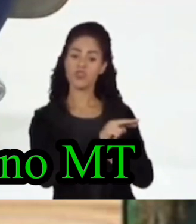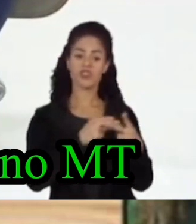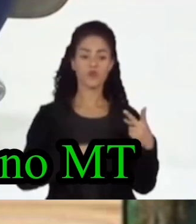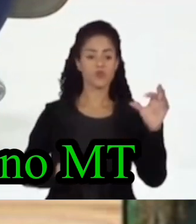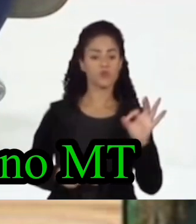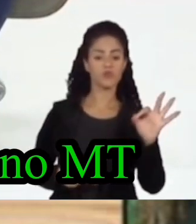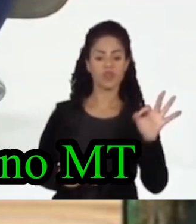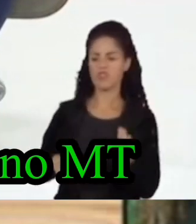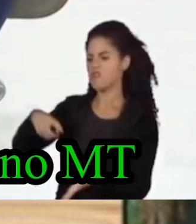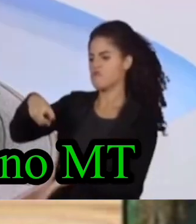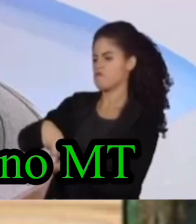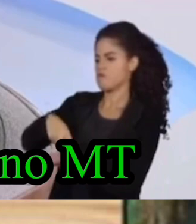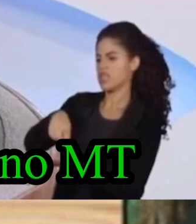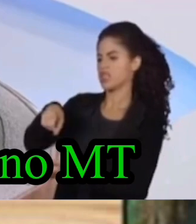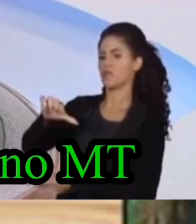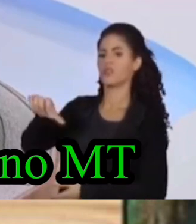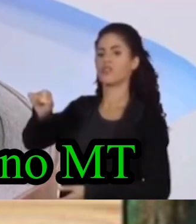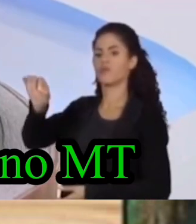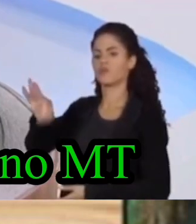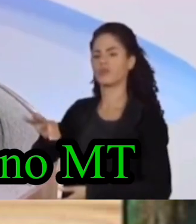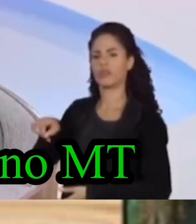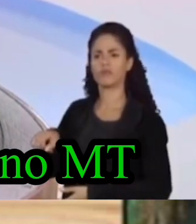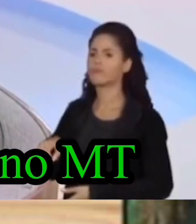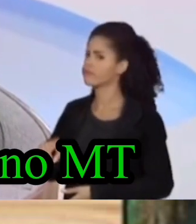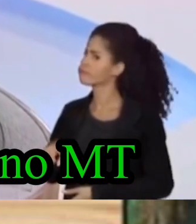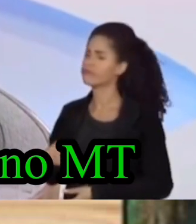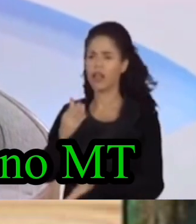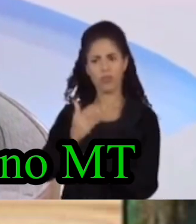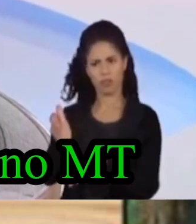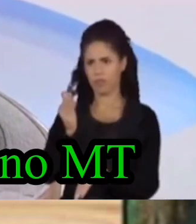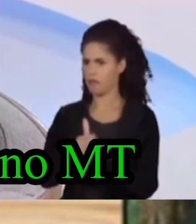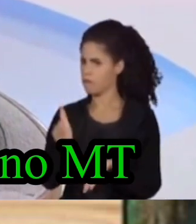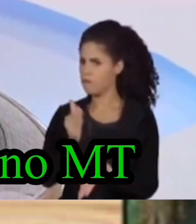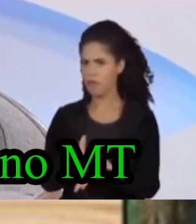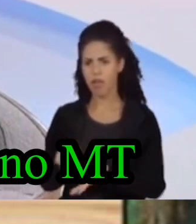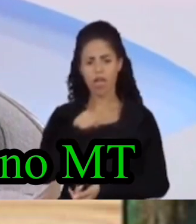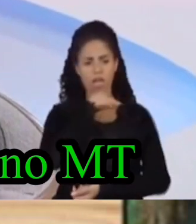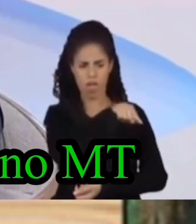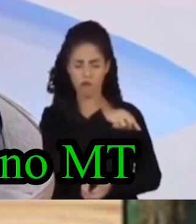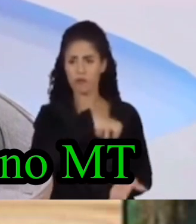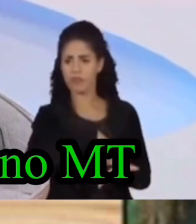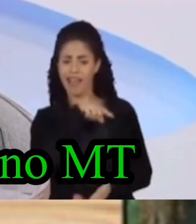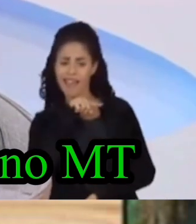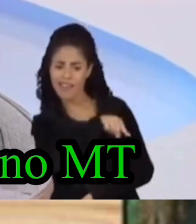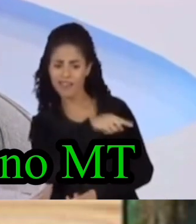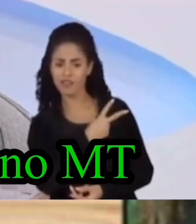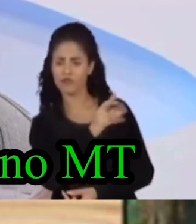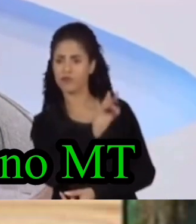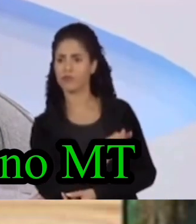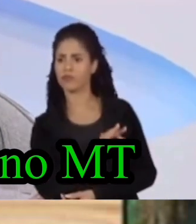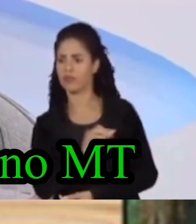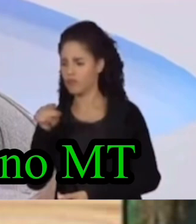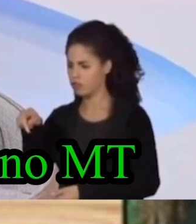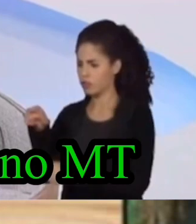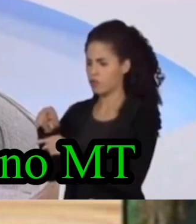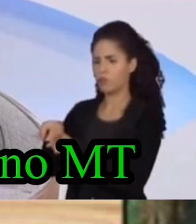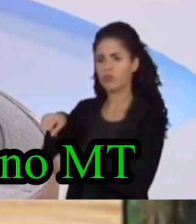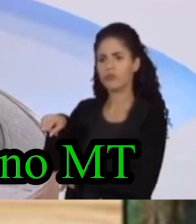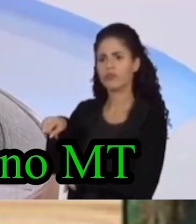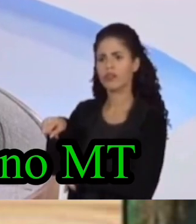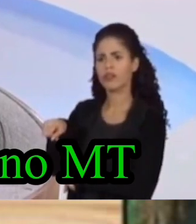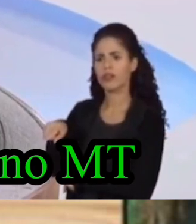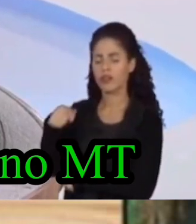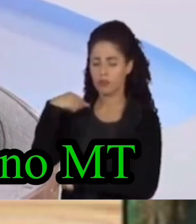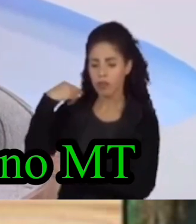2% ele que se dane ele que se fe e se quiser praticar o crime porque essa lei se aprovada pelo congresso nacional ela